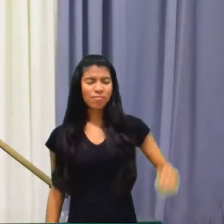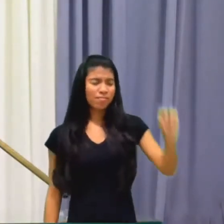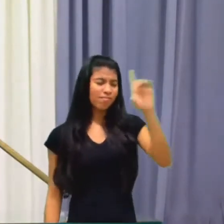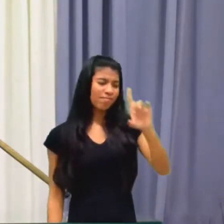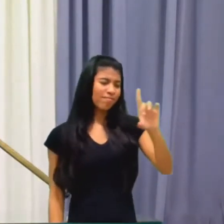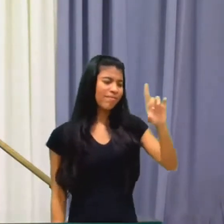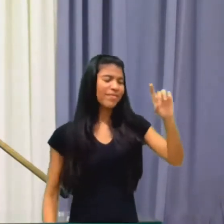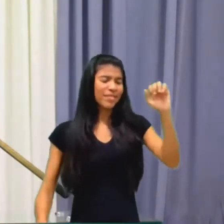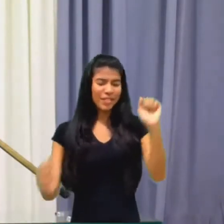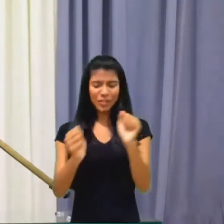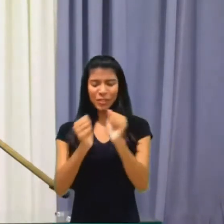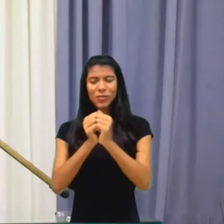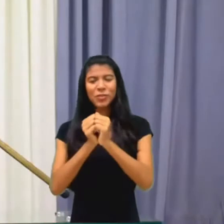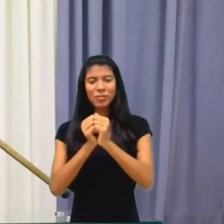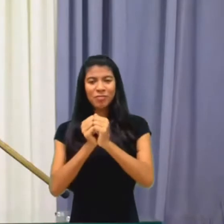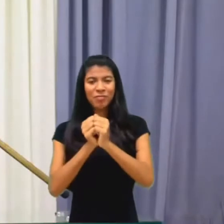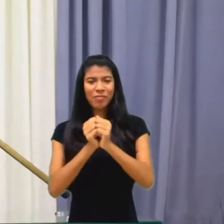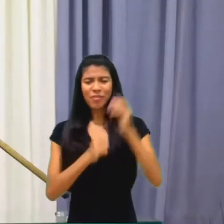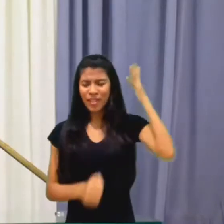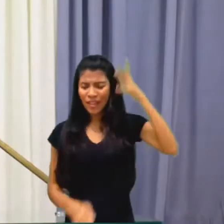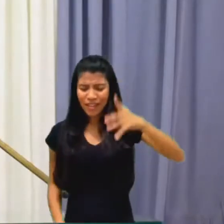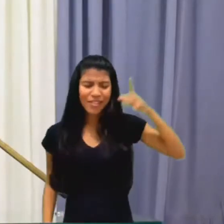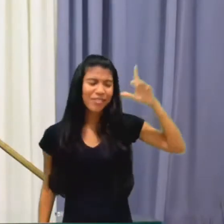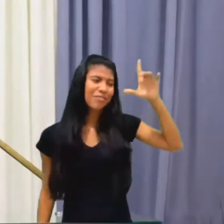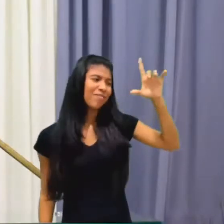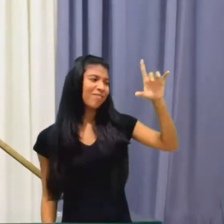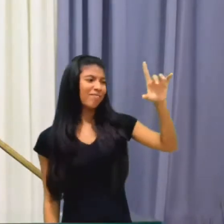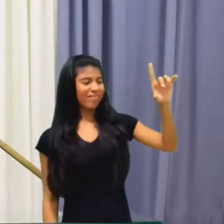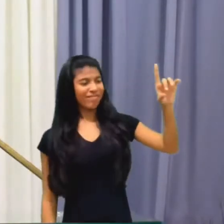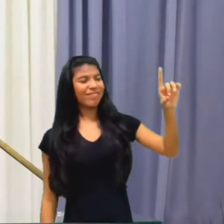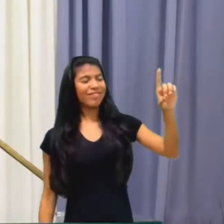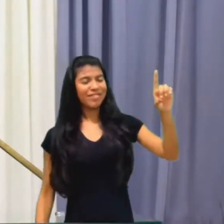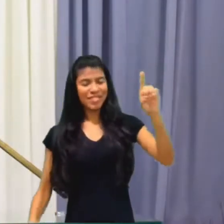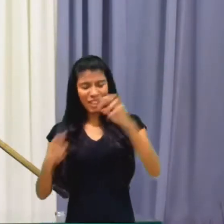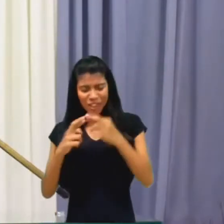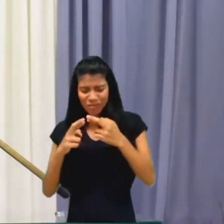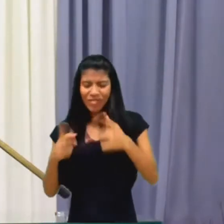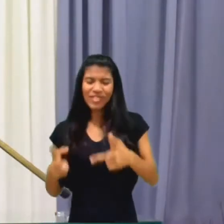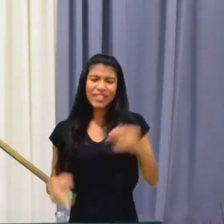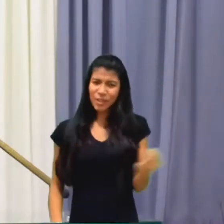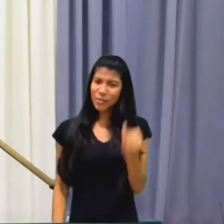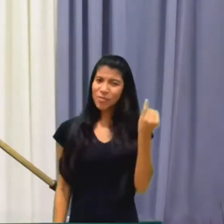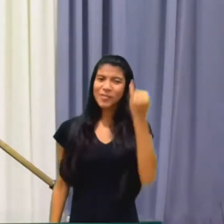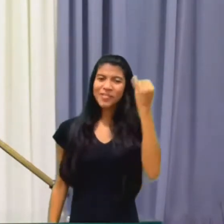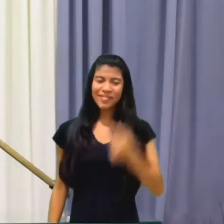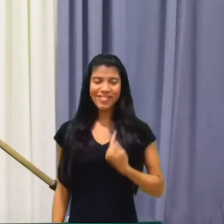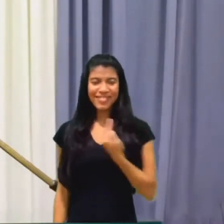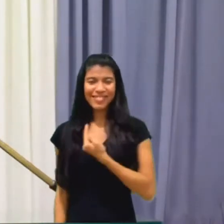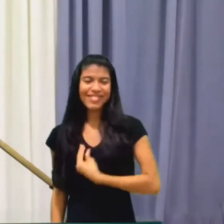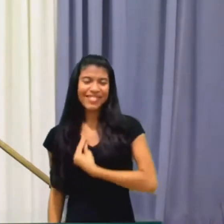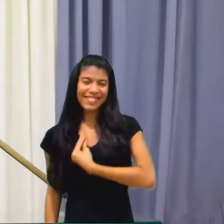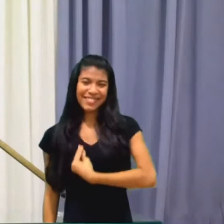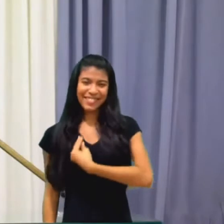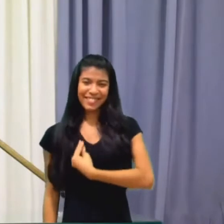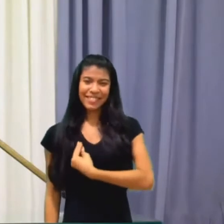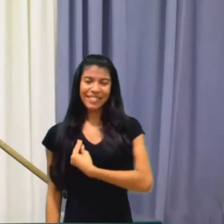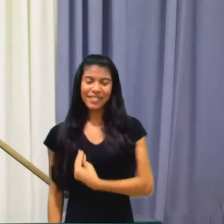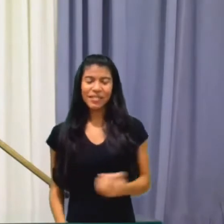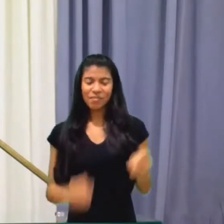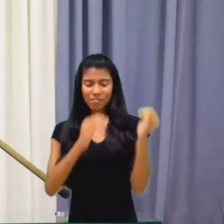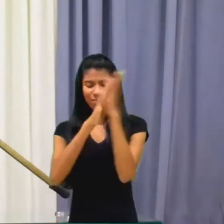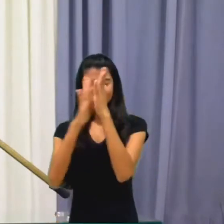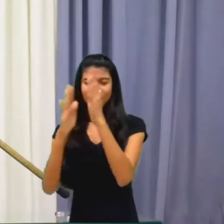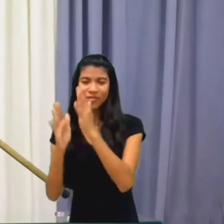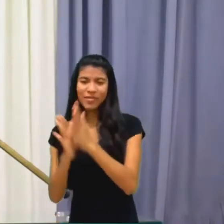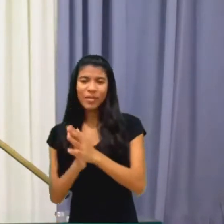aqui, a sua presença é o que faz diferença em nossa vida. Bendito seja